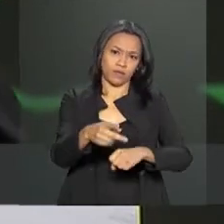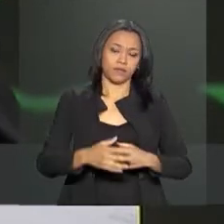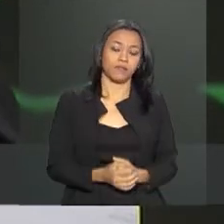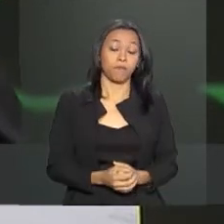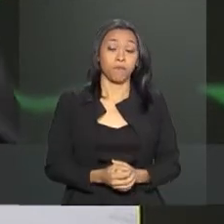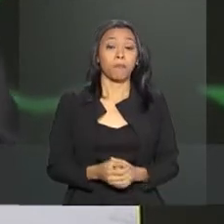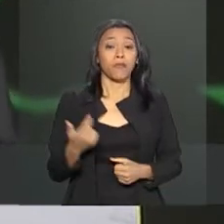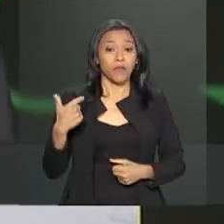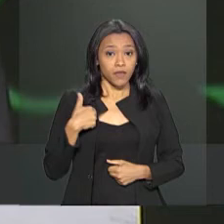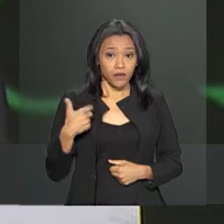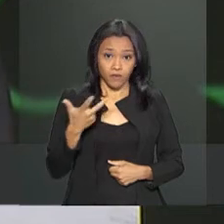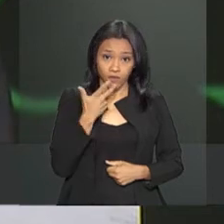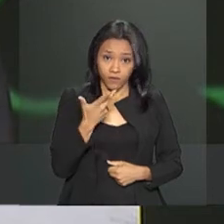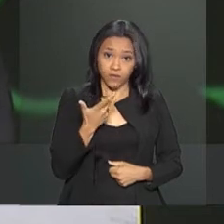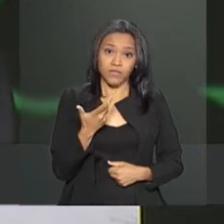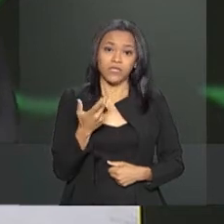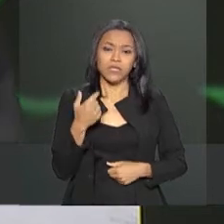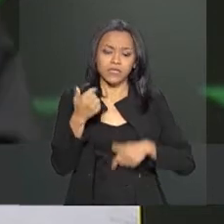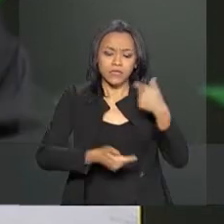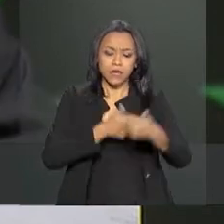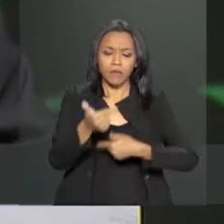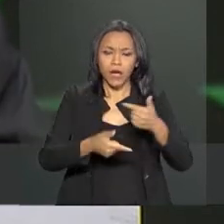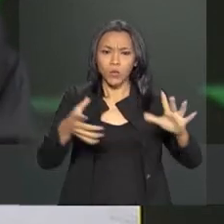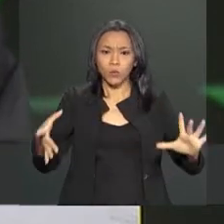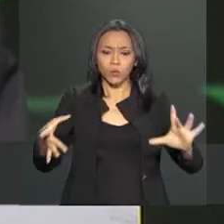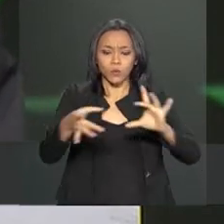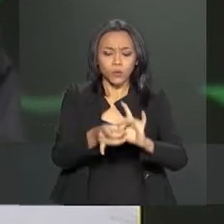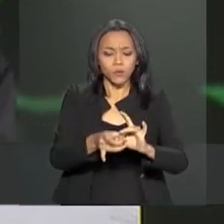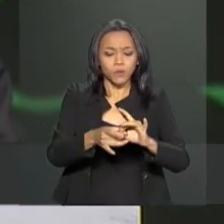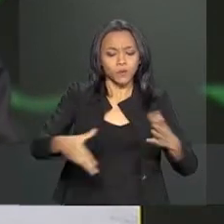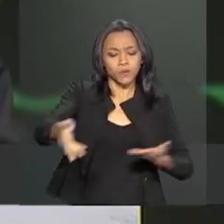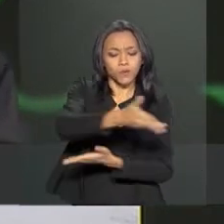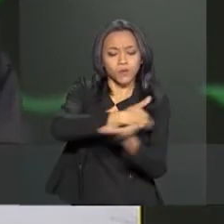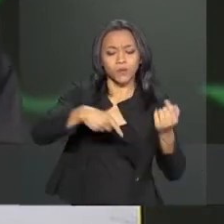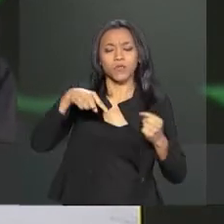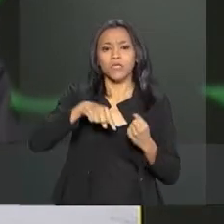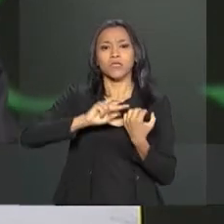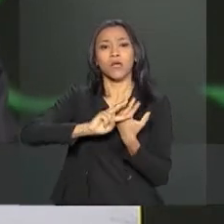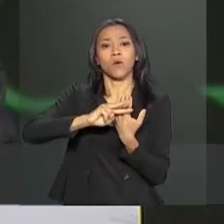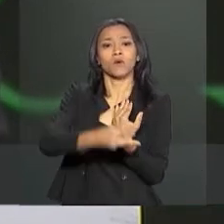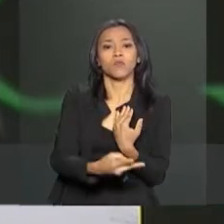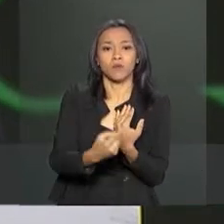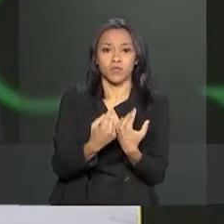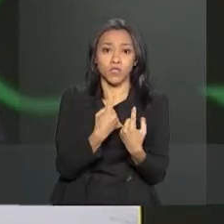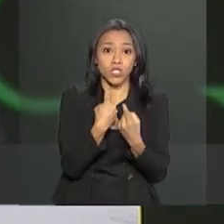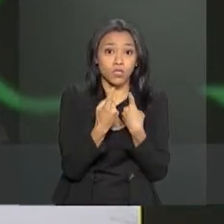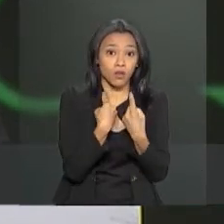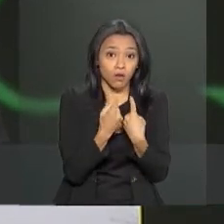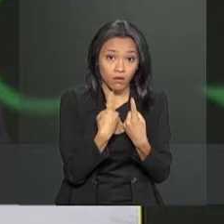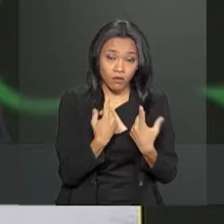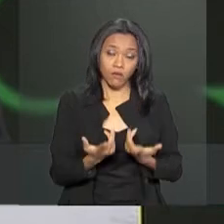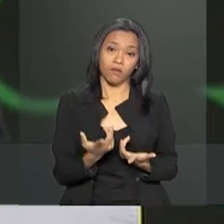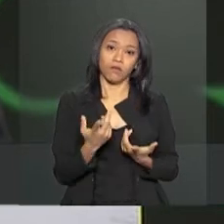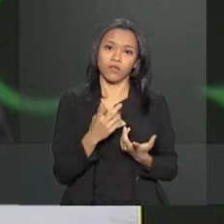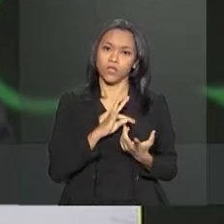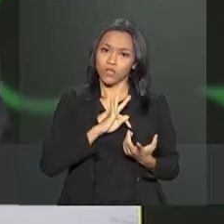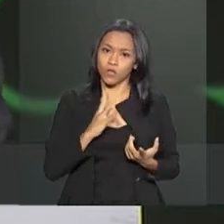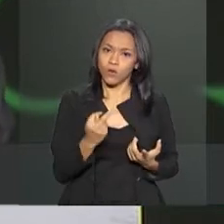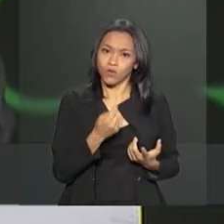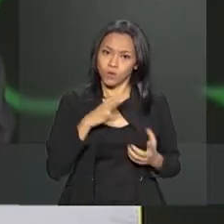este trabalho conjugado foi muito fruto de um diálogo que nós todos da